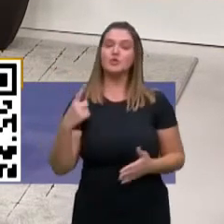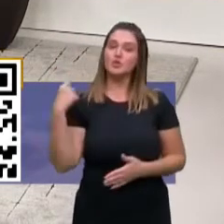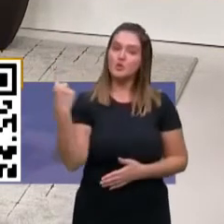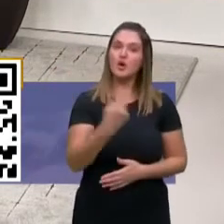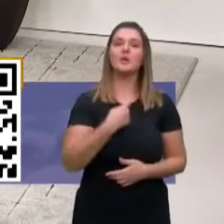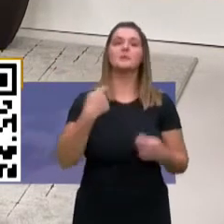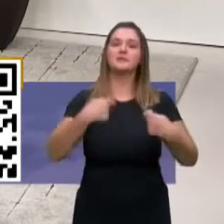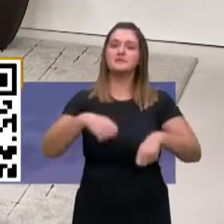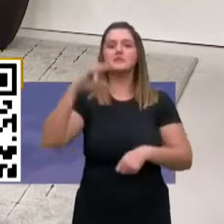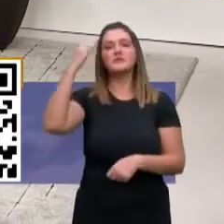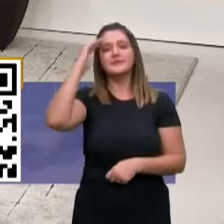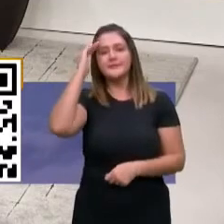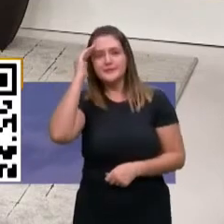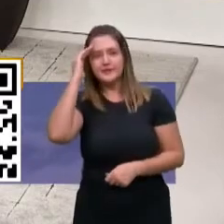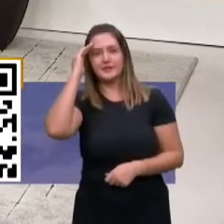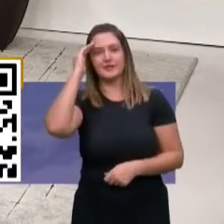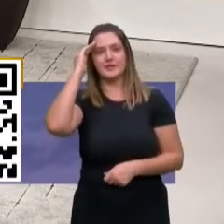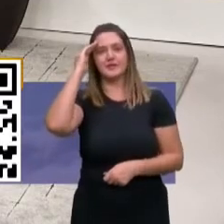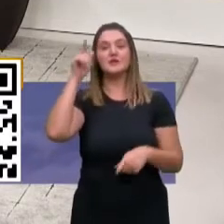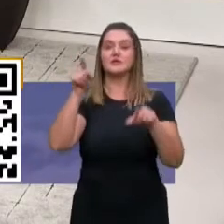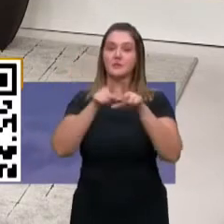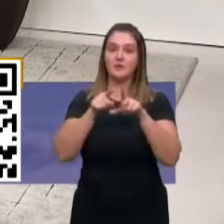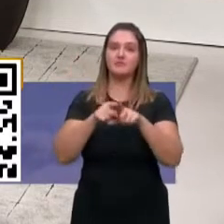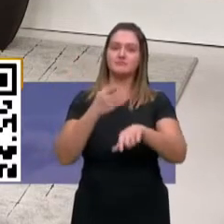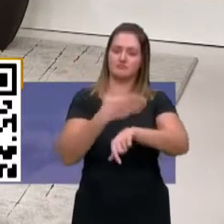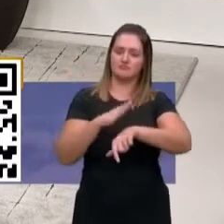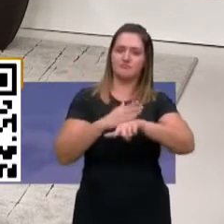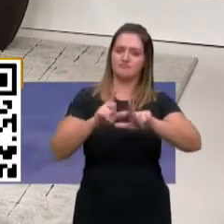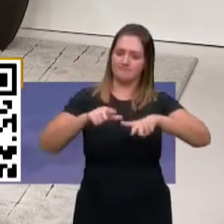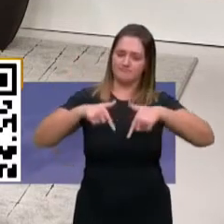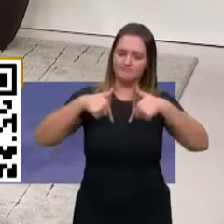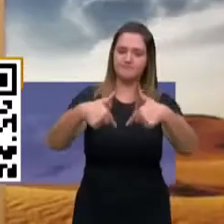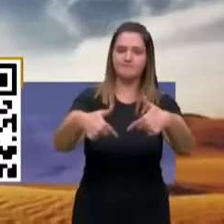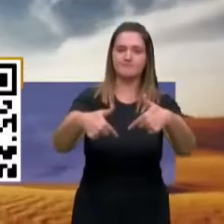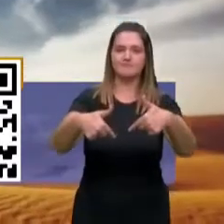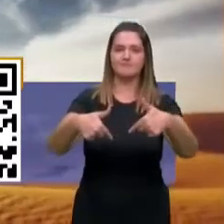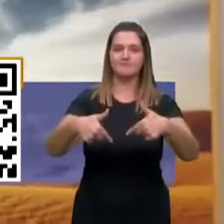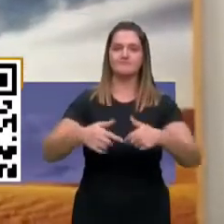que precisamos entender e colocar em prática.